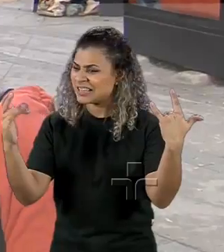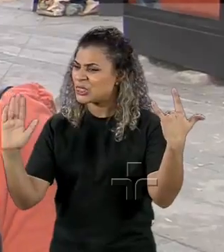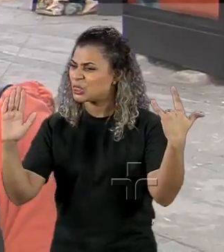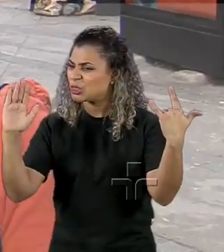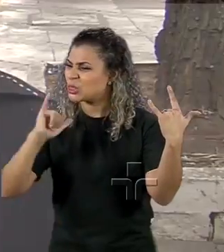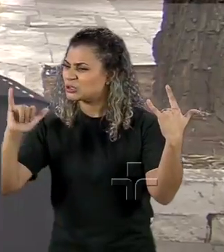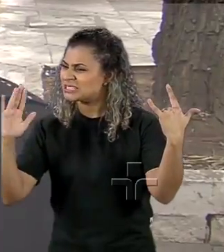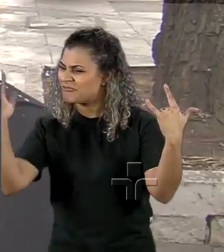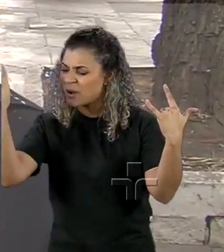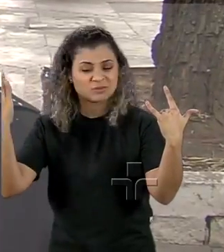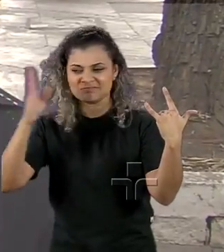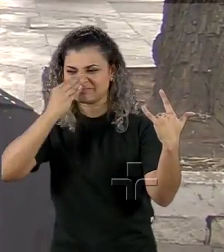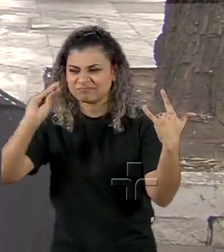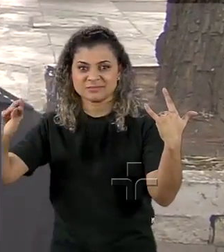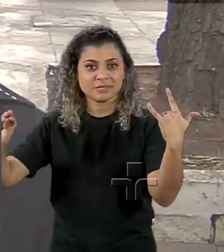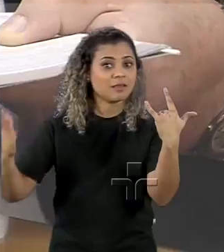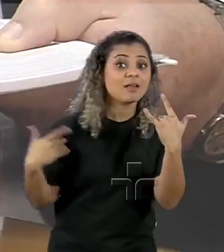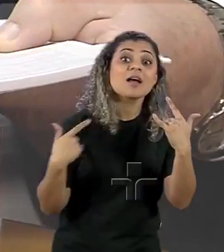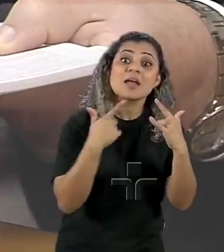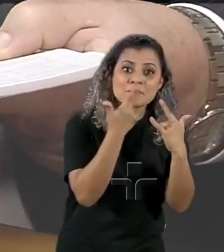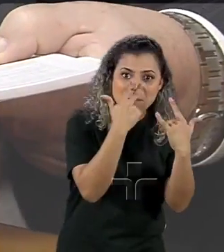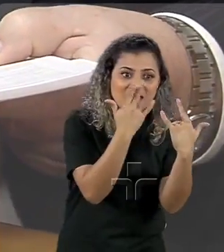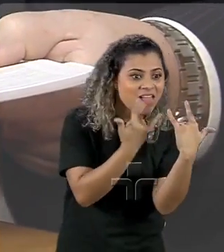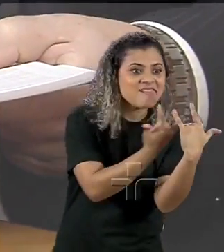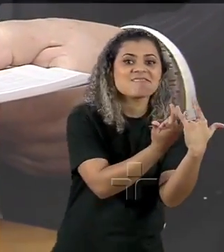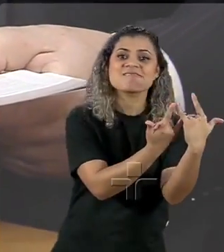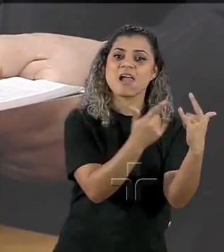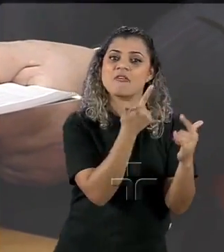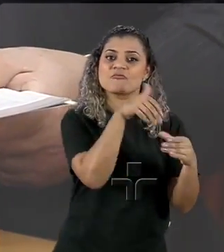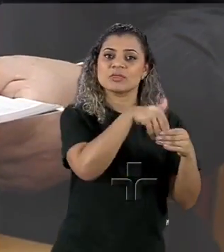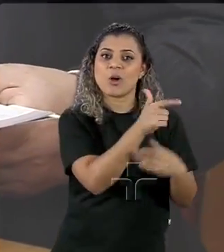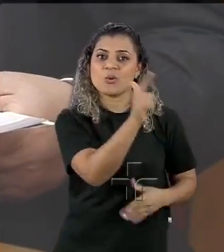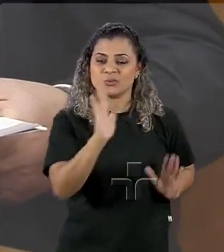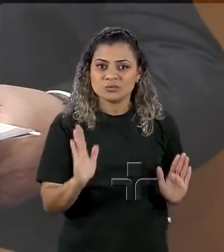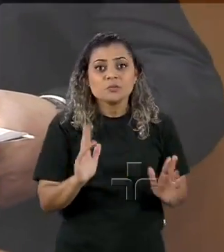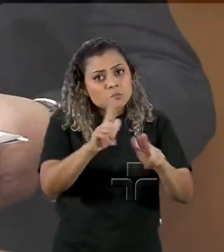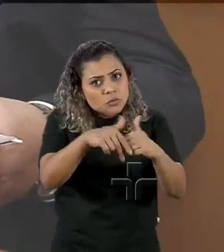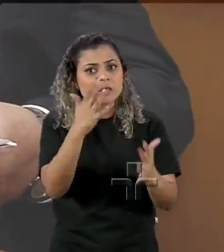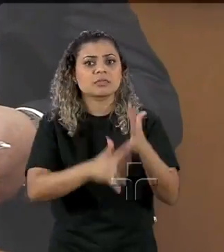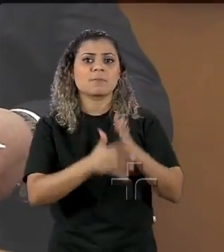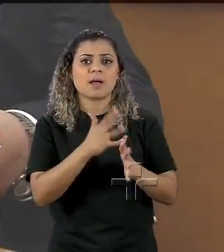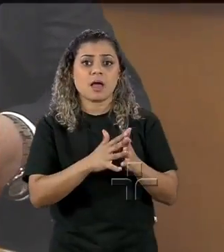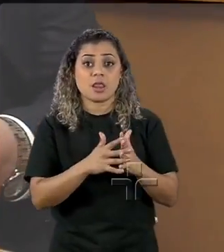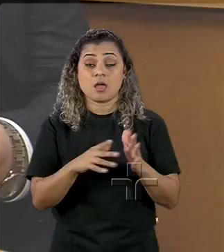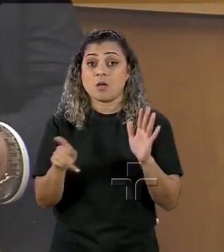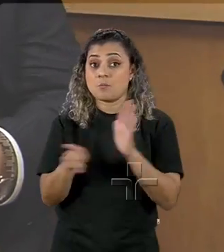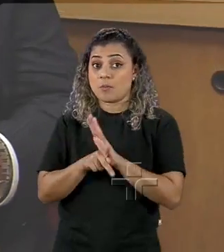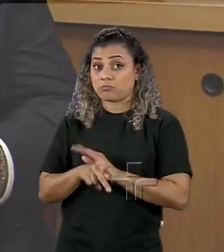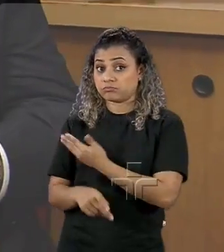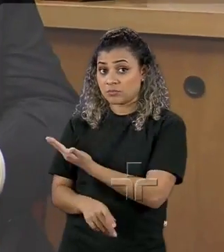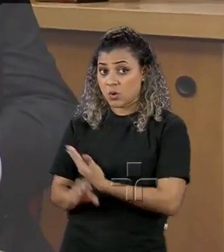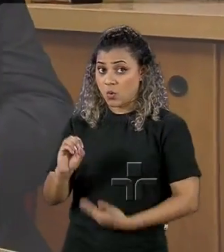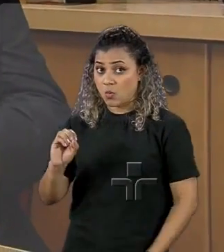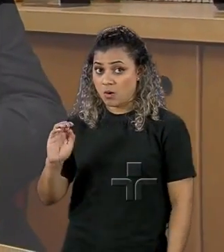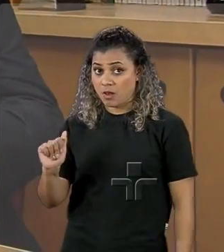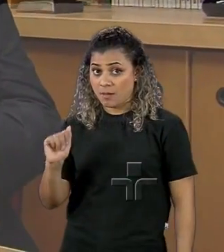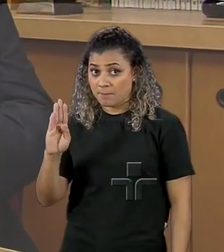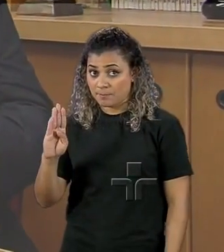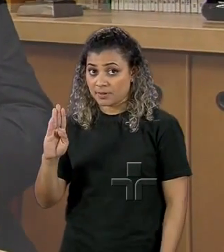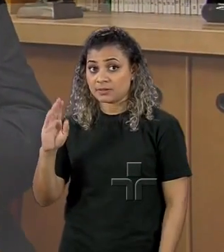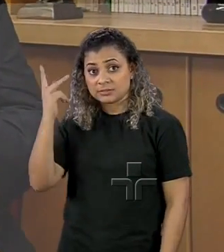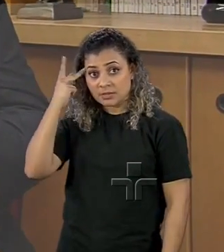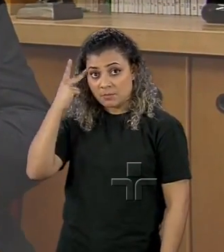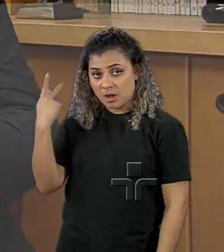notícias falsas, né? Eu geralmente procuro investigar. O presidente da Comissão de Direito Eleitoral da OAB de São Paulo explica que antes